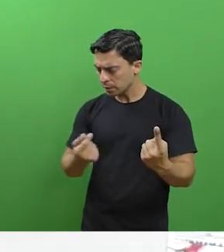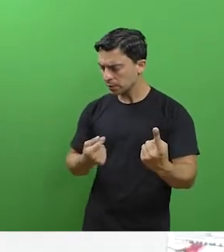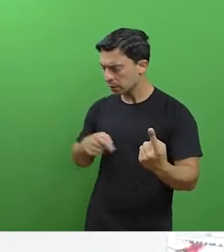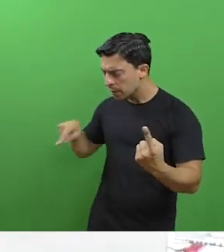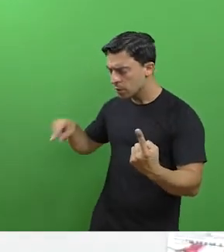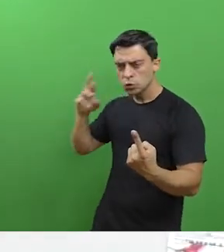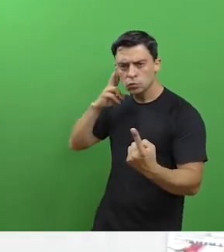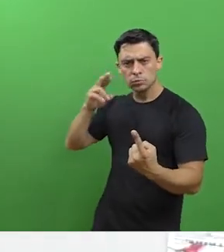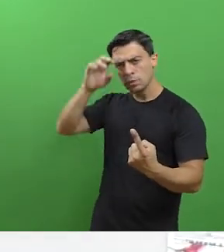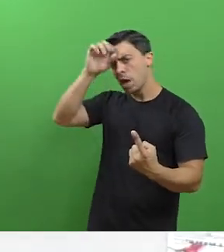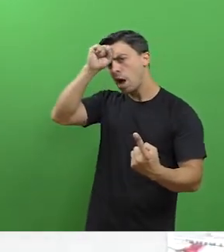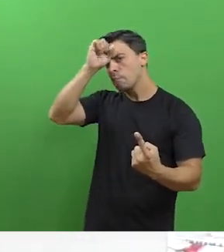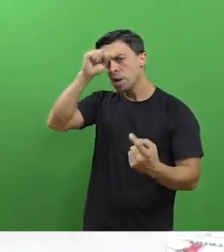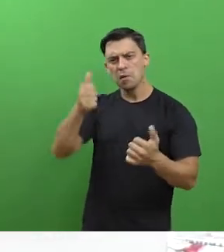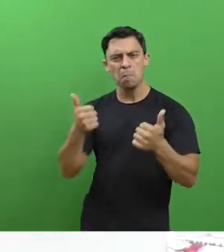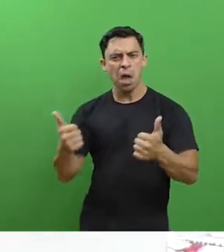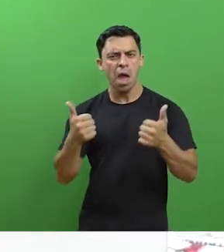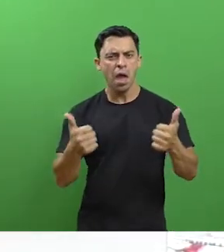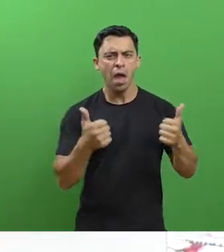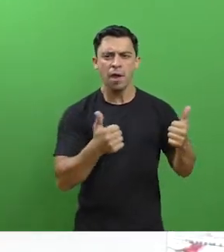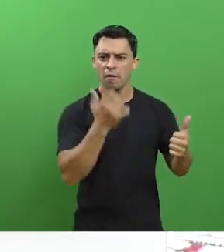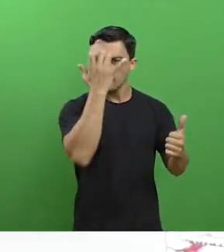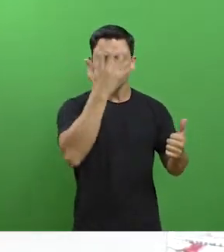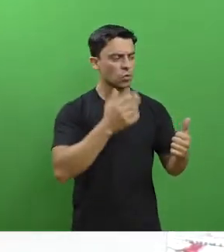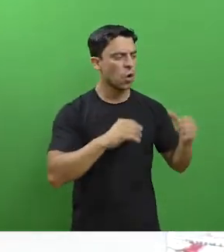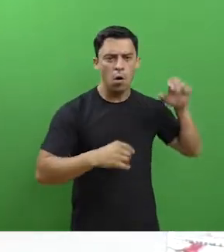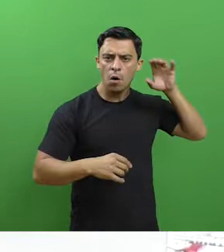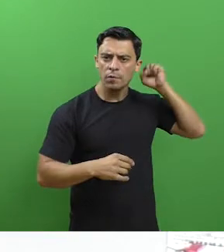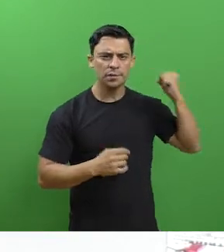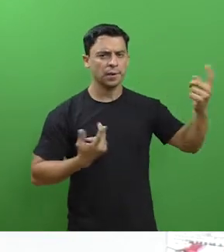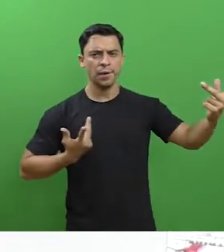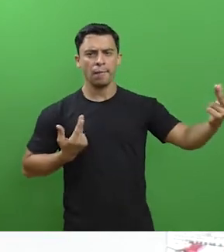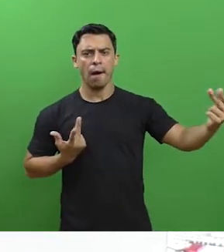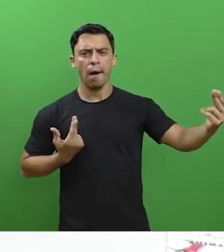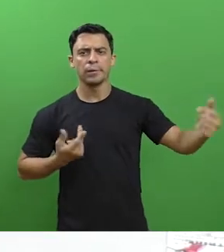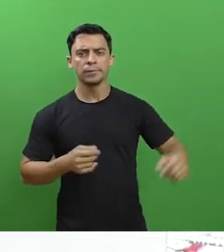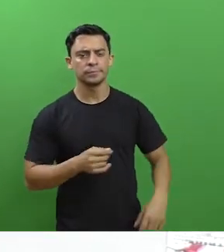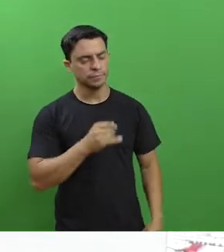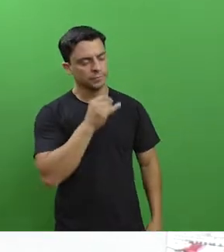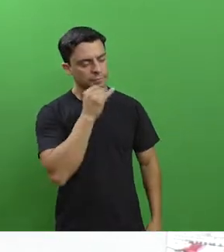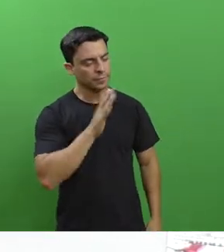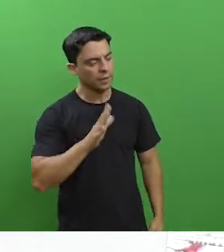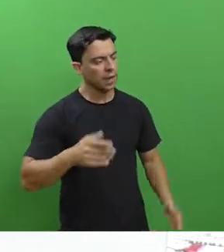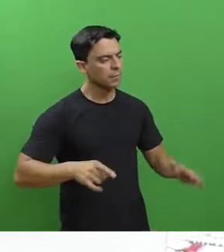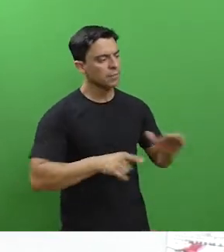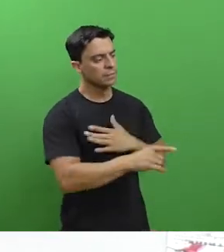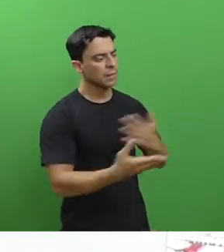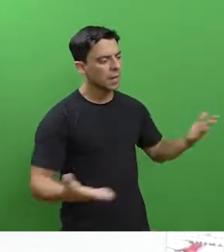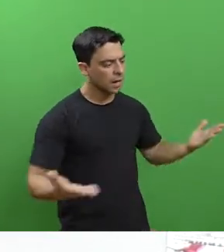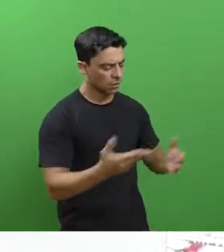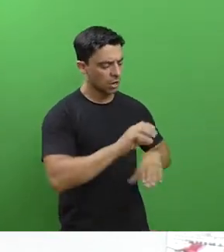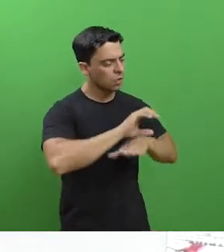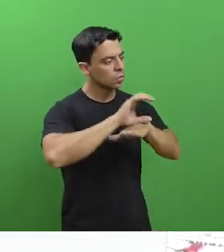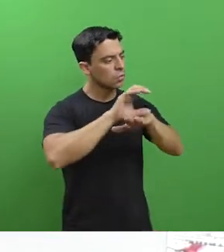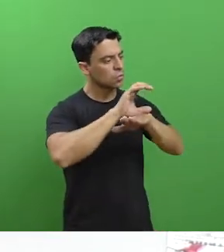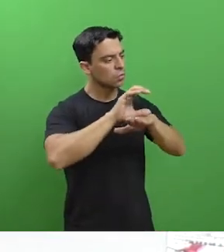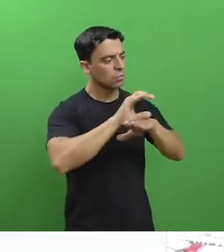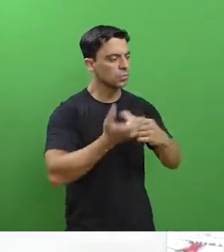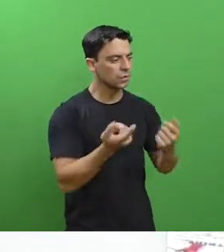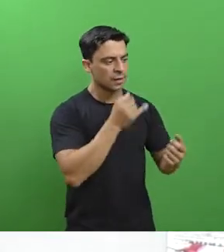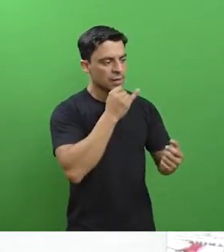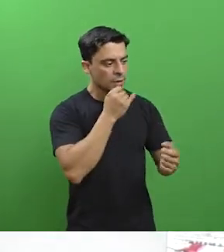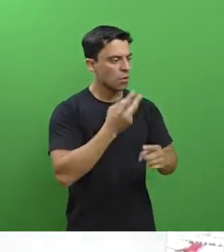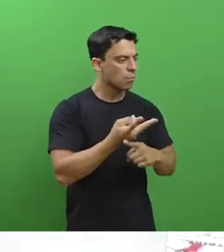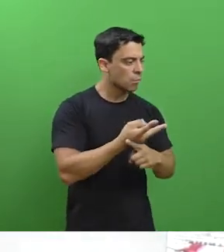ouvinte. Quando a gente fala em cursos, a razão é essa, né, dessa procura ou não, ou de